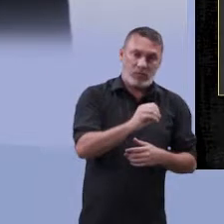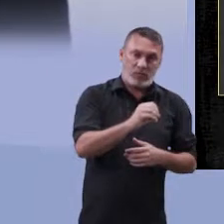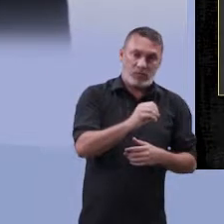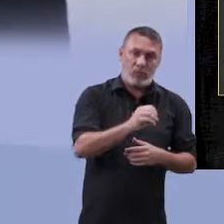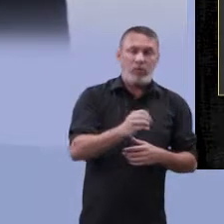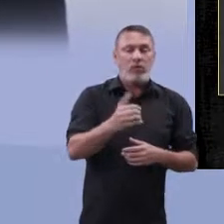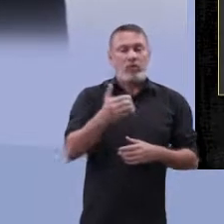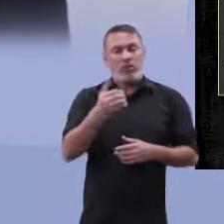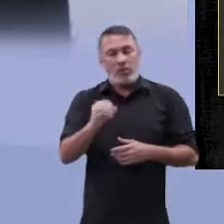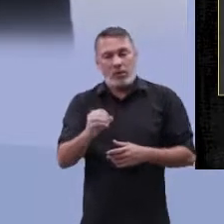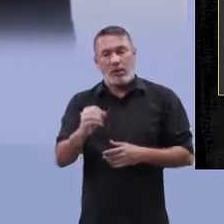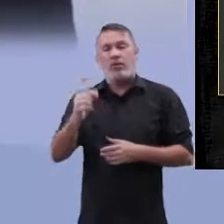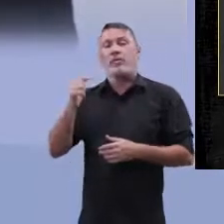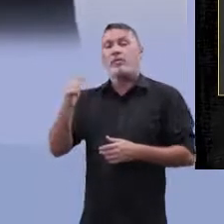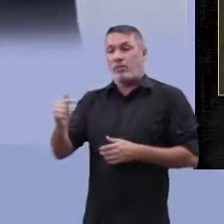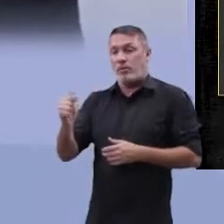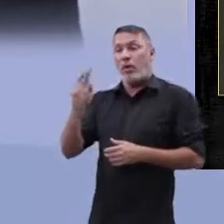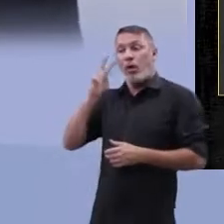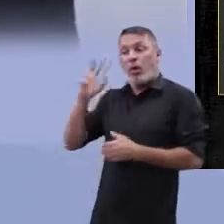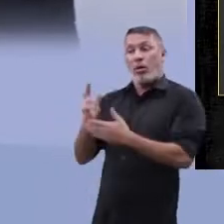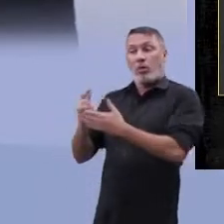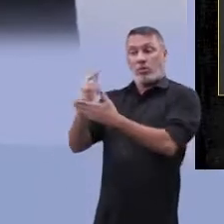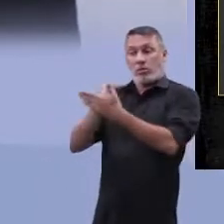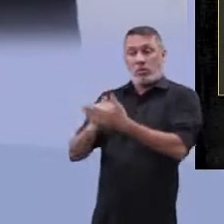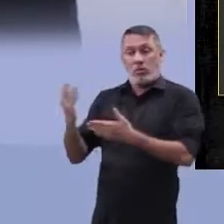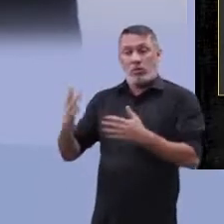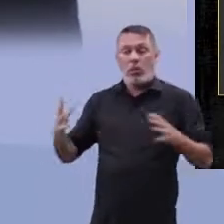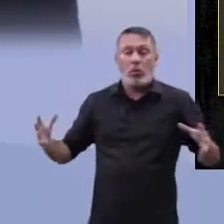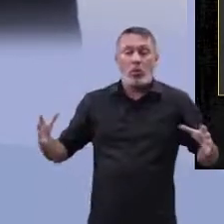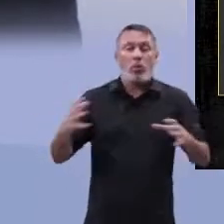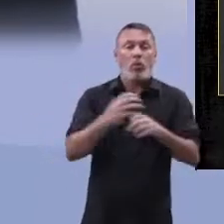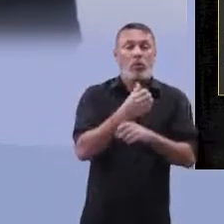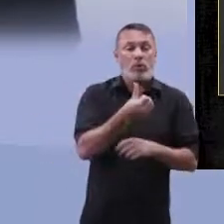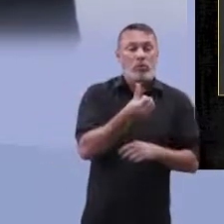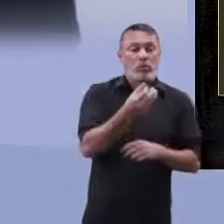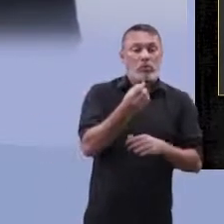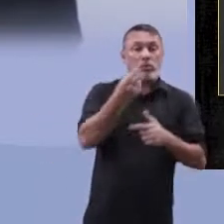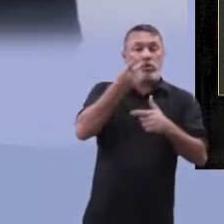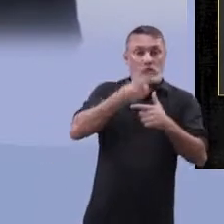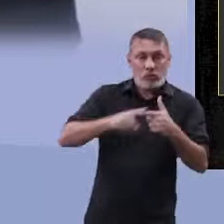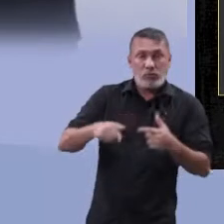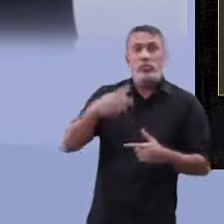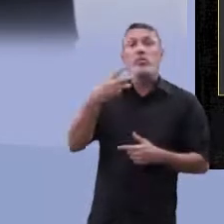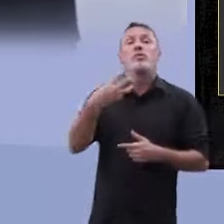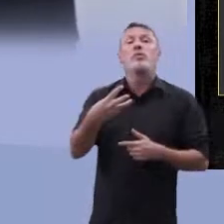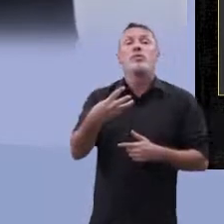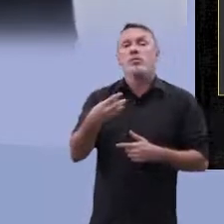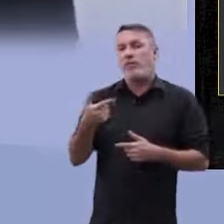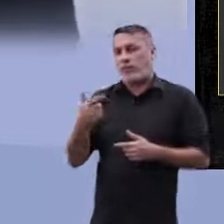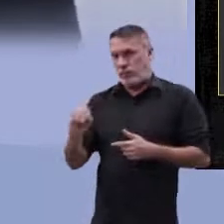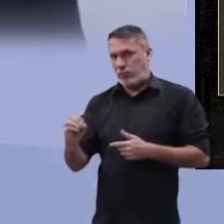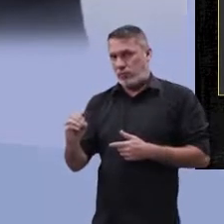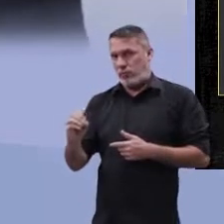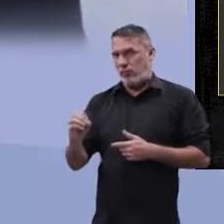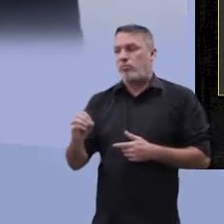por 10 por 7. Só olhar no desenho. 60 metros no todo, dividido por 3,